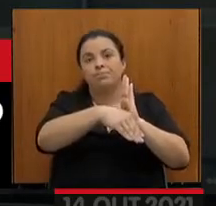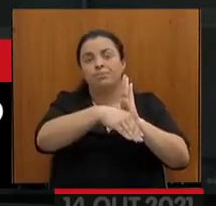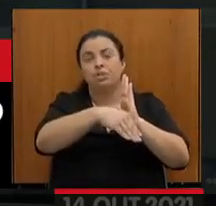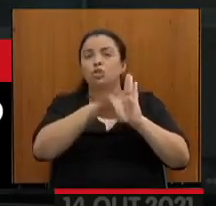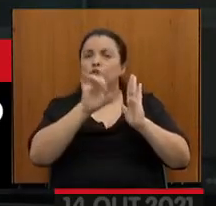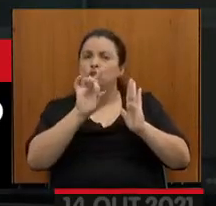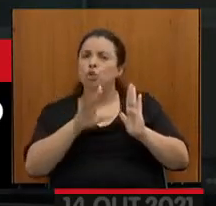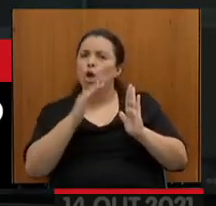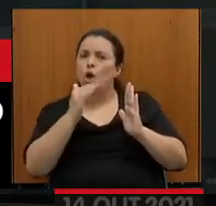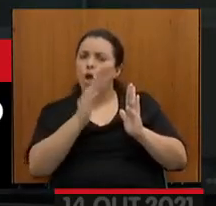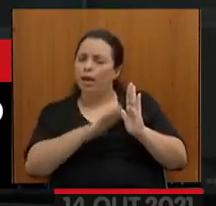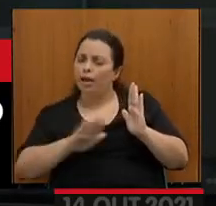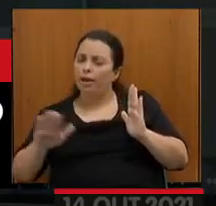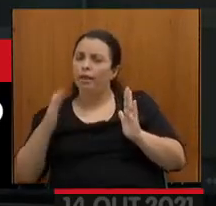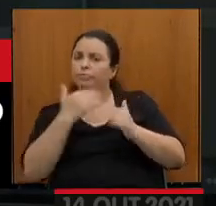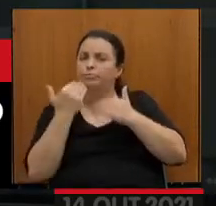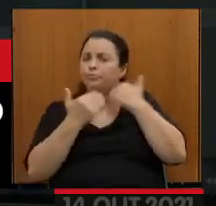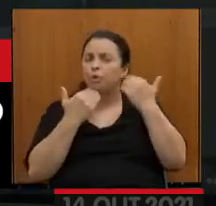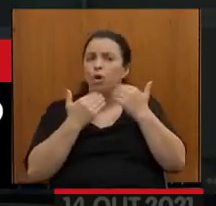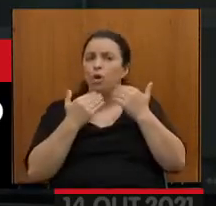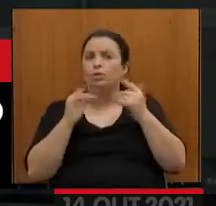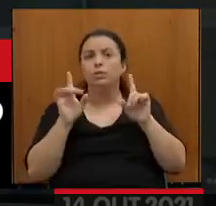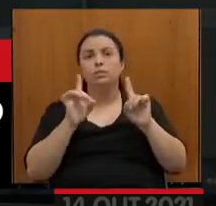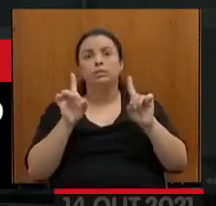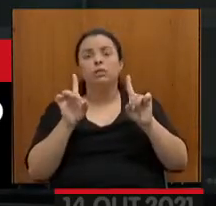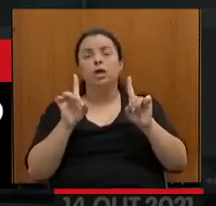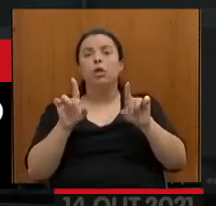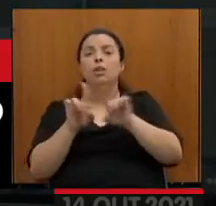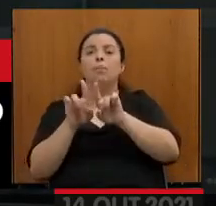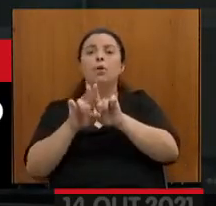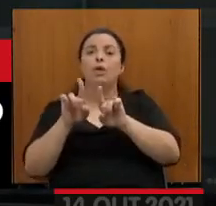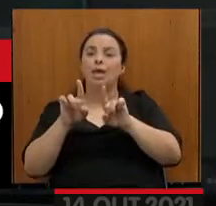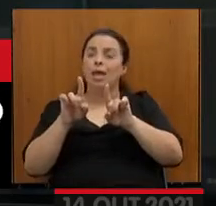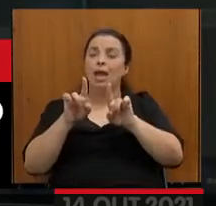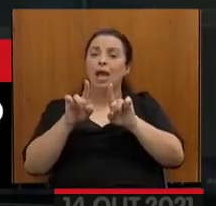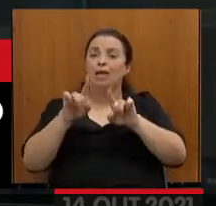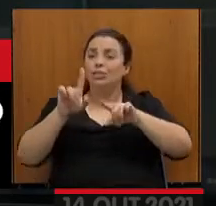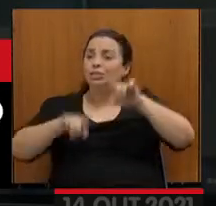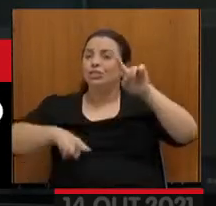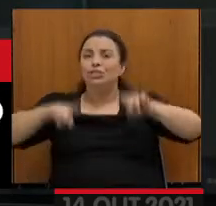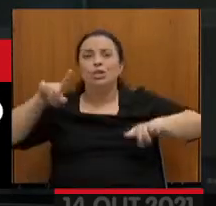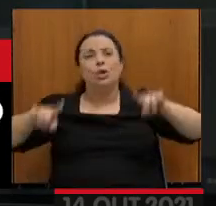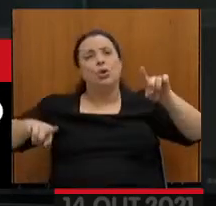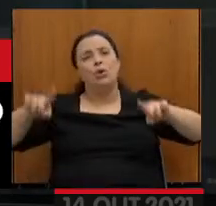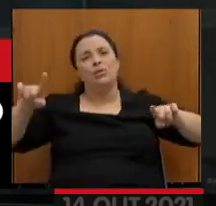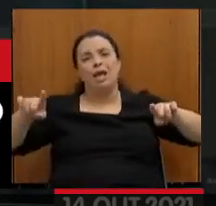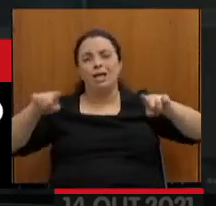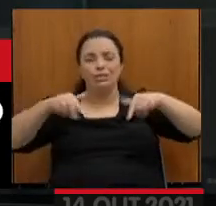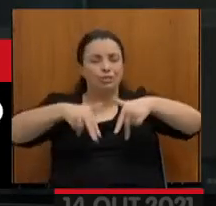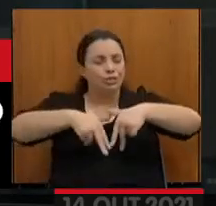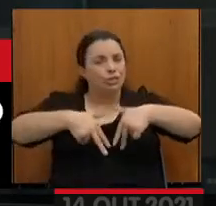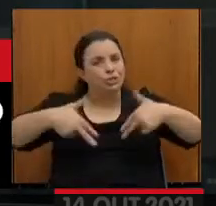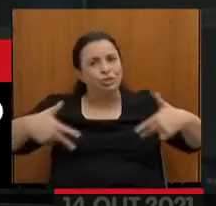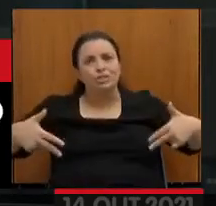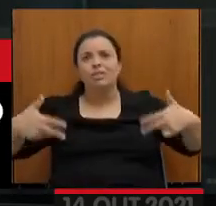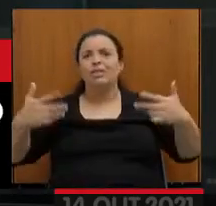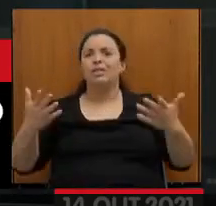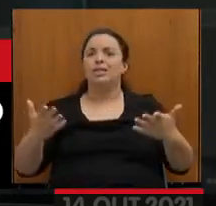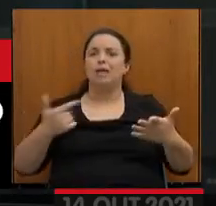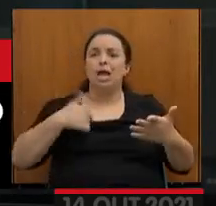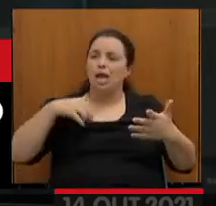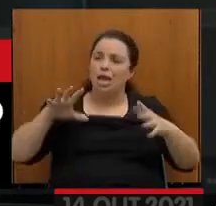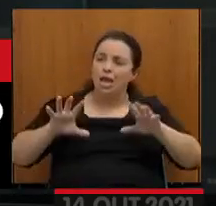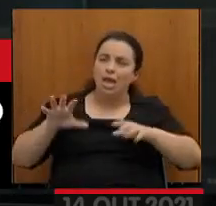mortalidade reflete em termos de etnia, novamente, em termos de